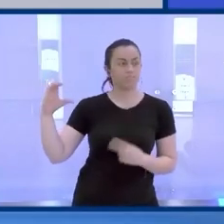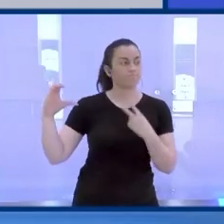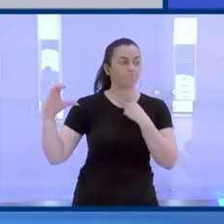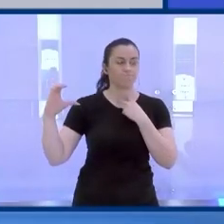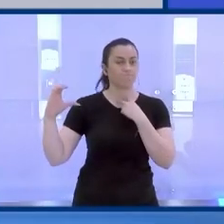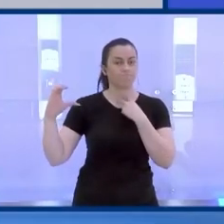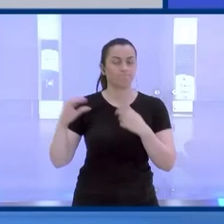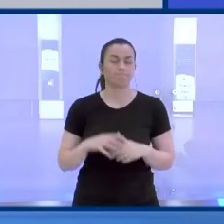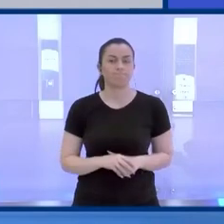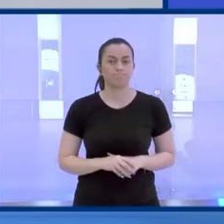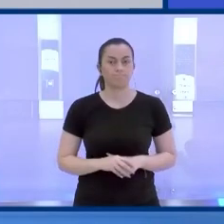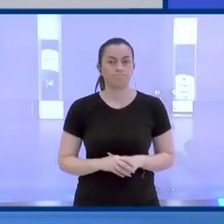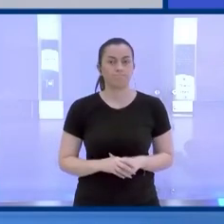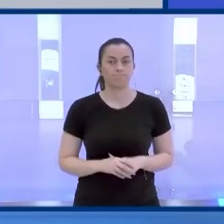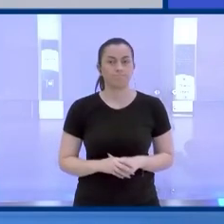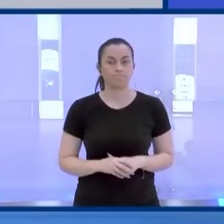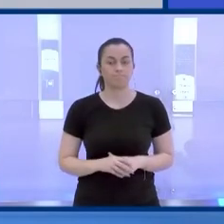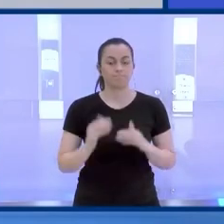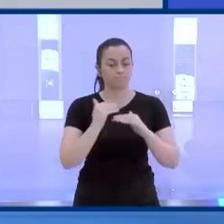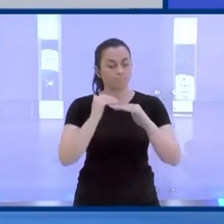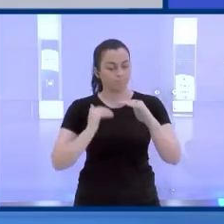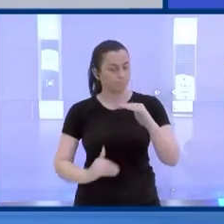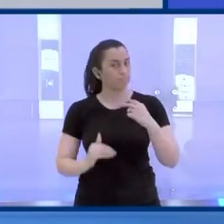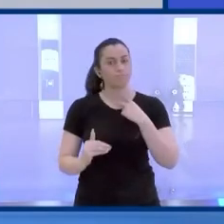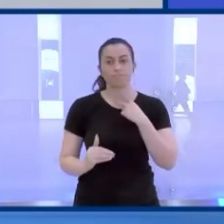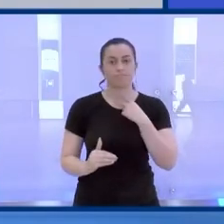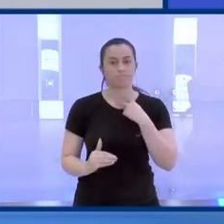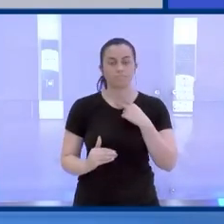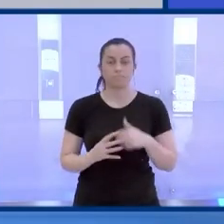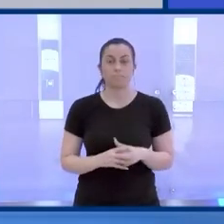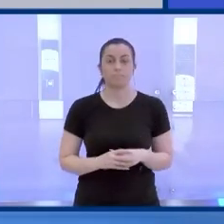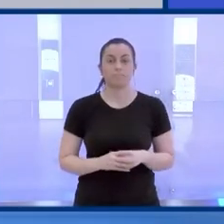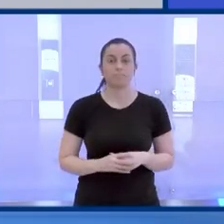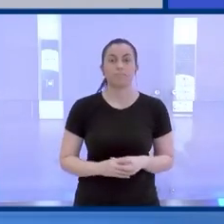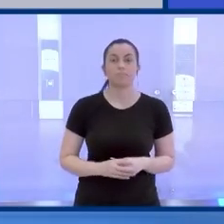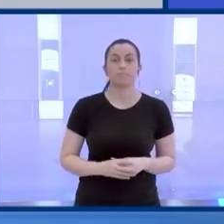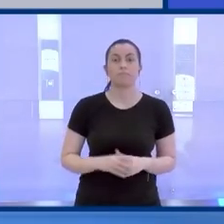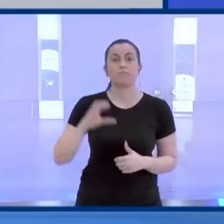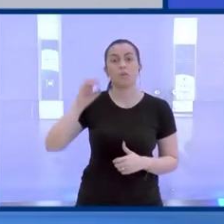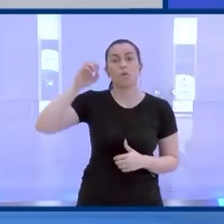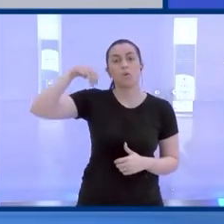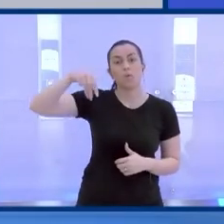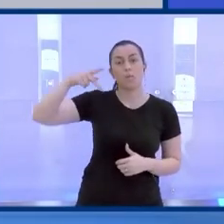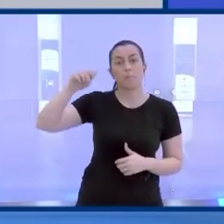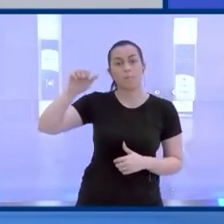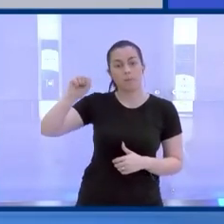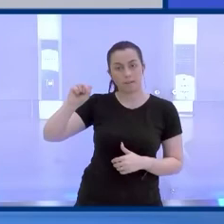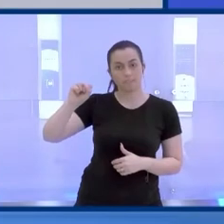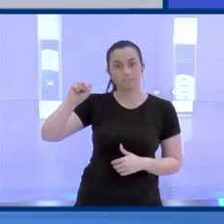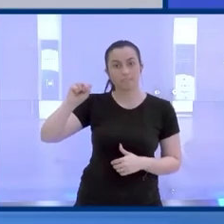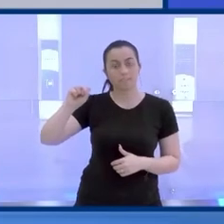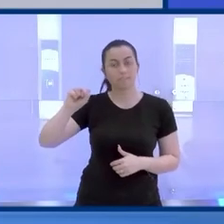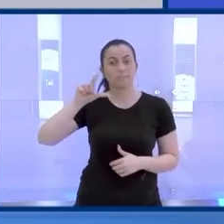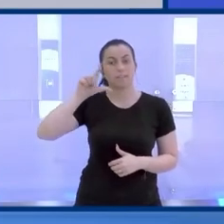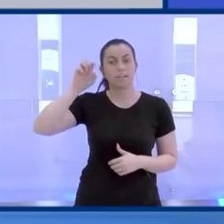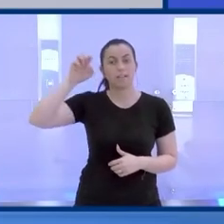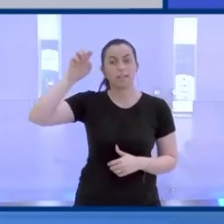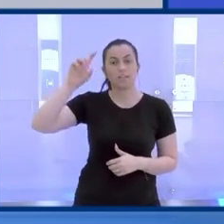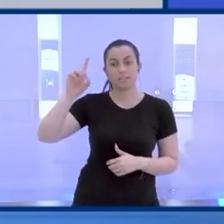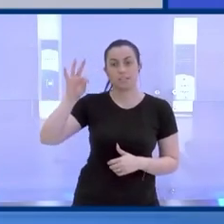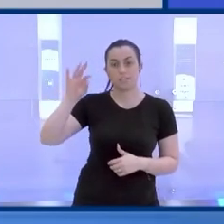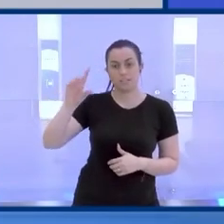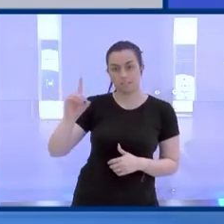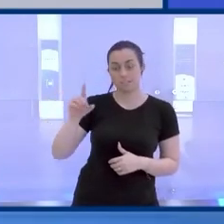R$ 927.799.896,55. Está apta a proponente Compass 1 Participações Limitada, aqui representada pela